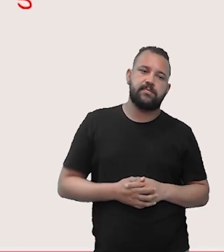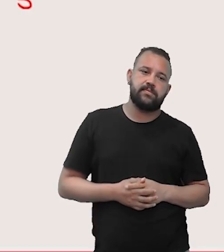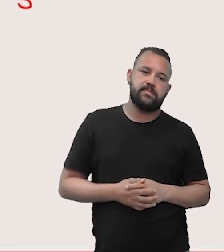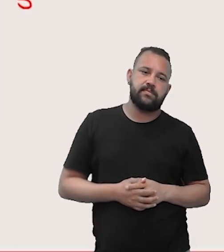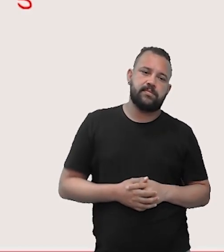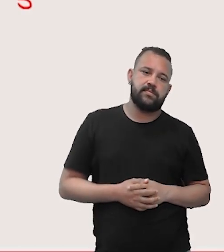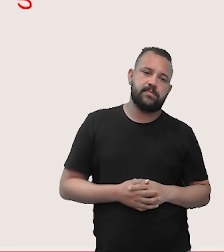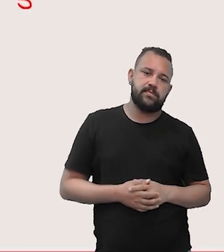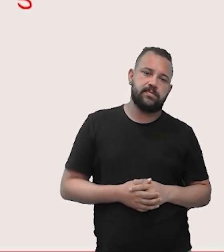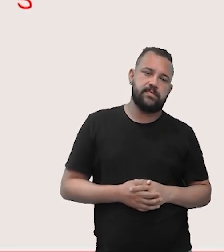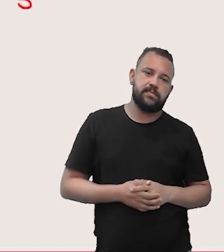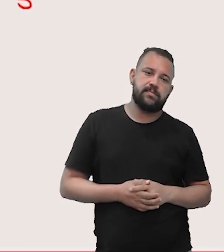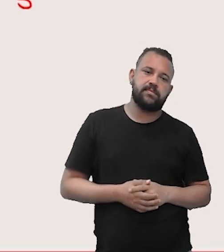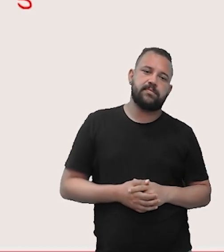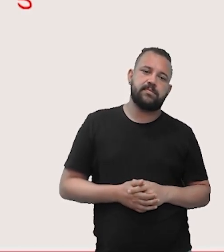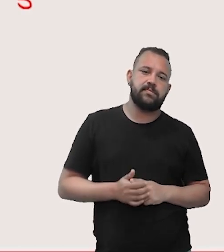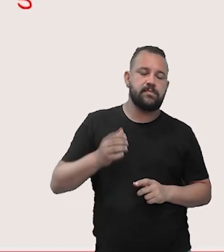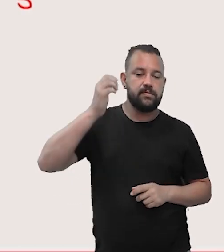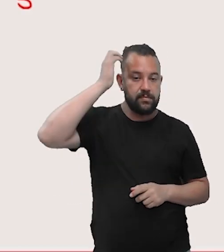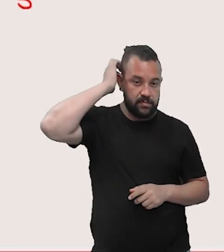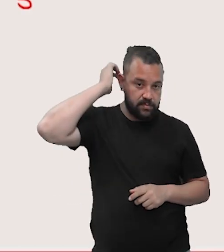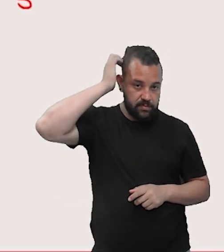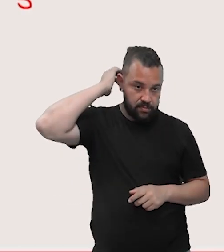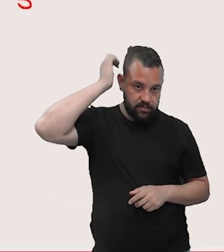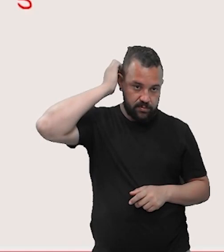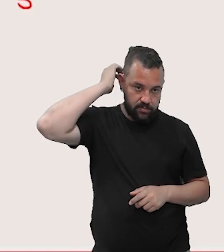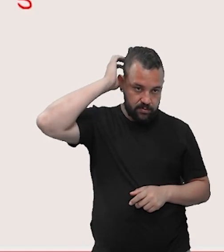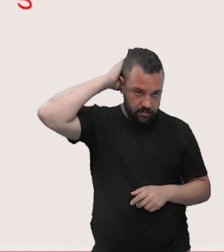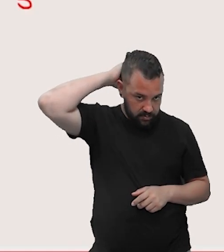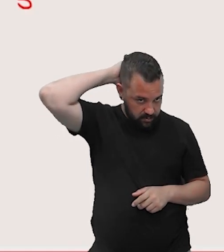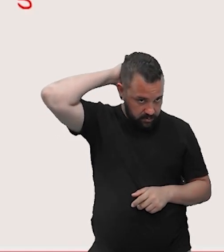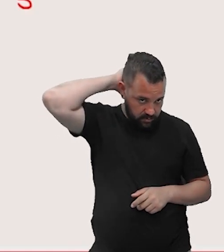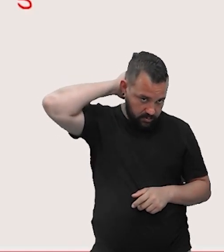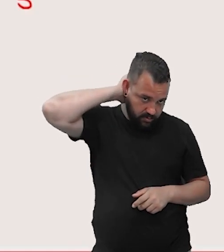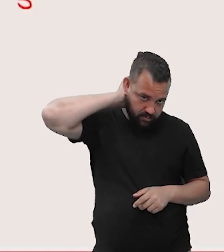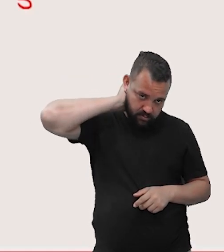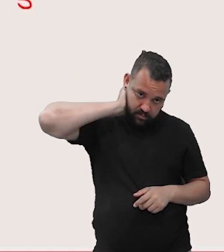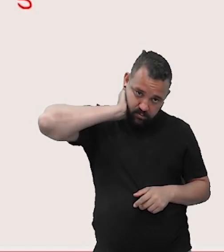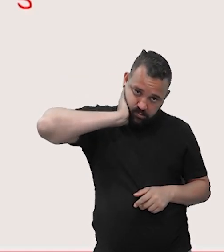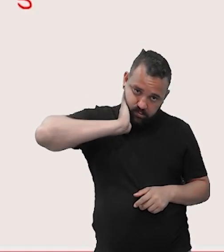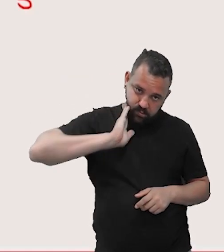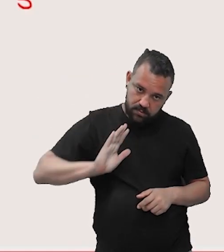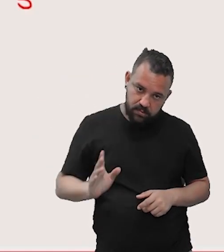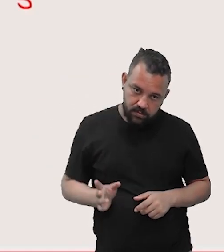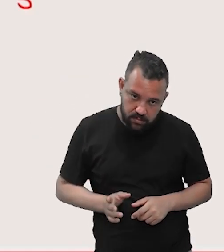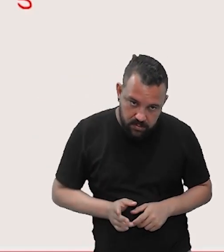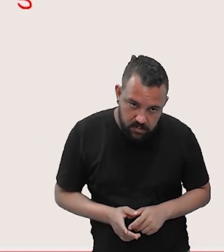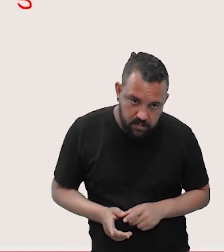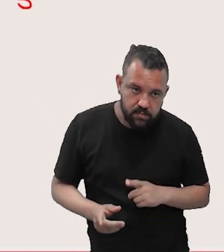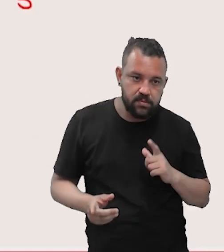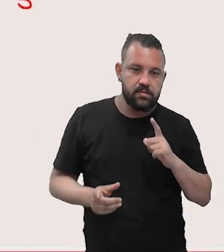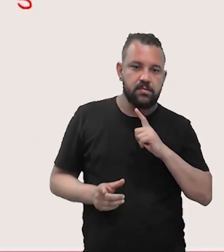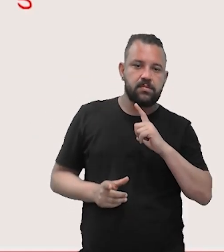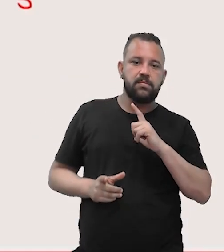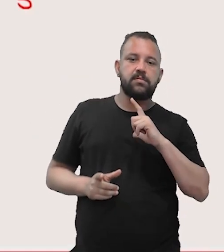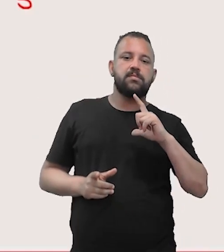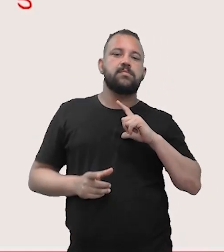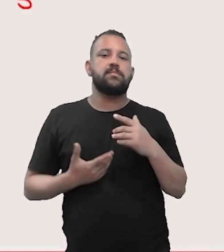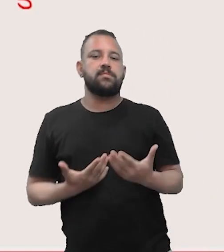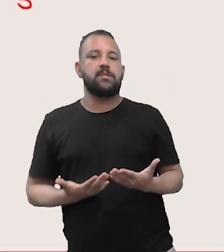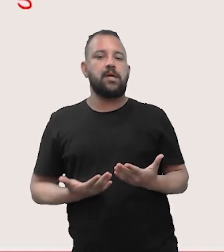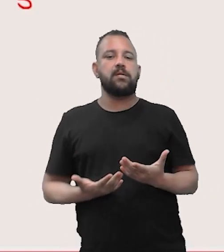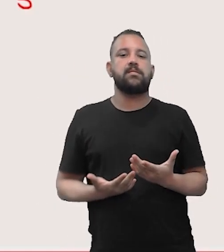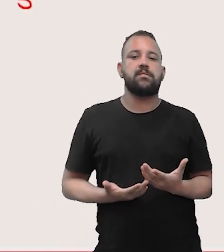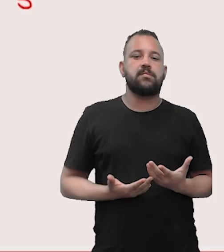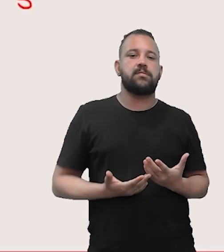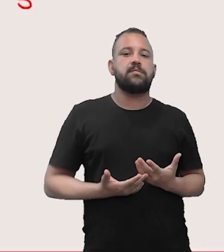mais 15 mais 23. E aqui mais 15, olha que legal. E aí eu tenho